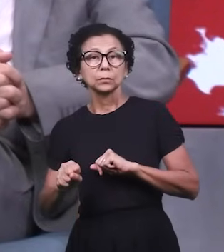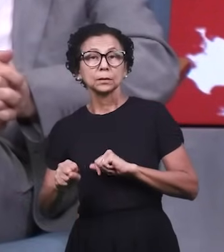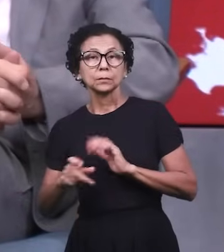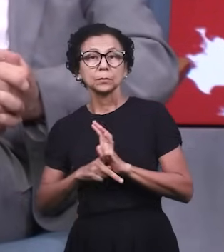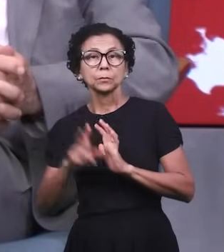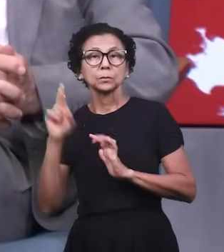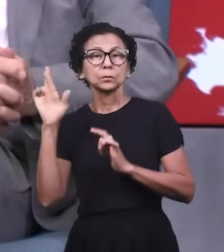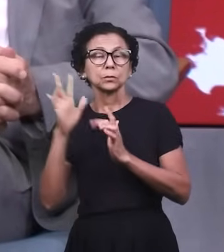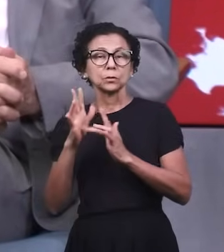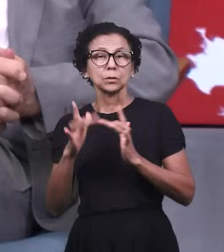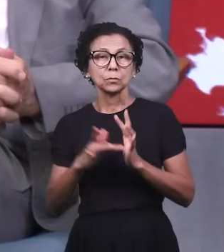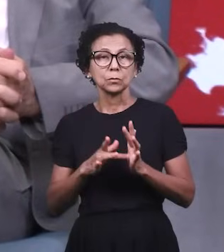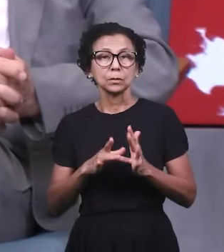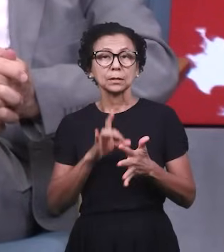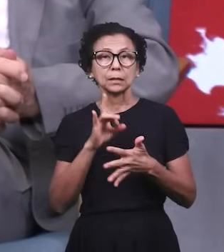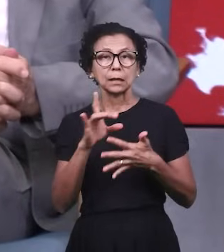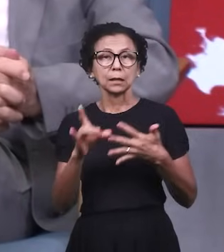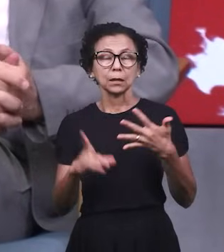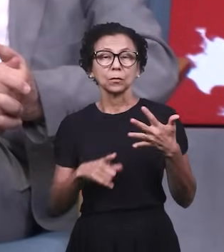Querem ver?